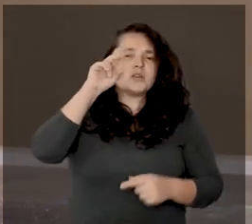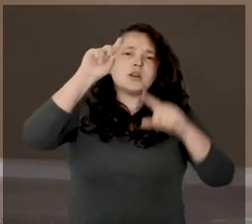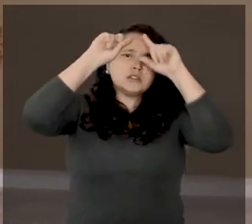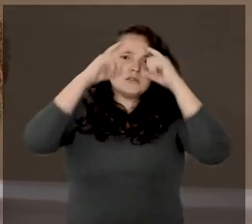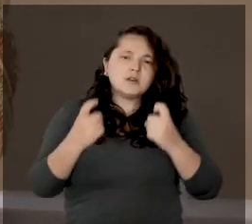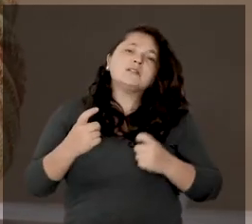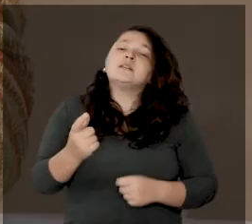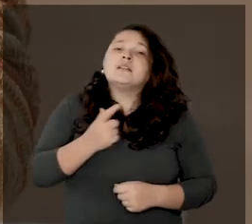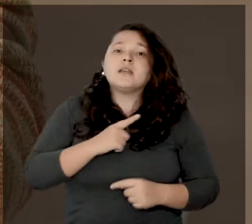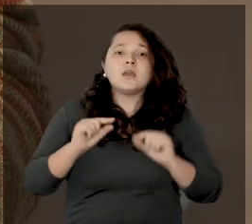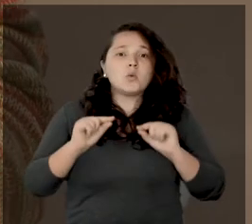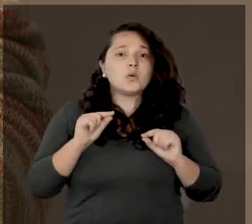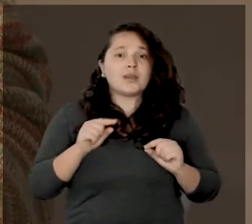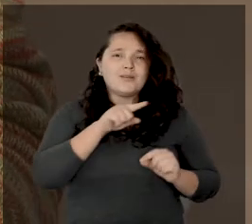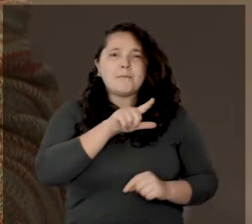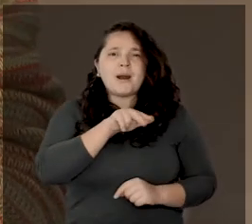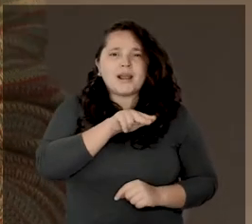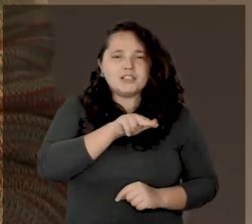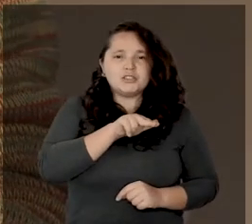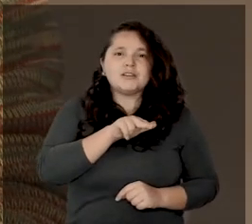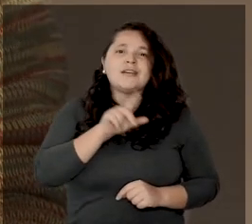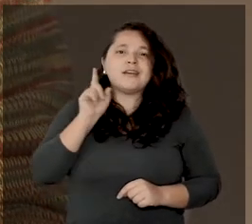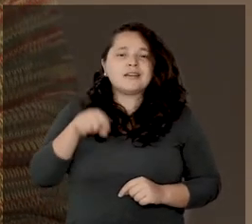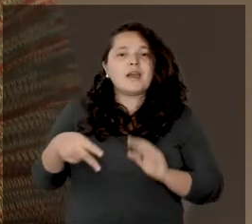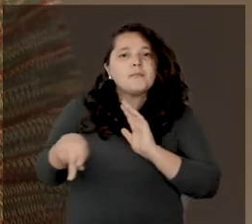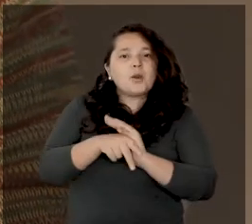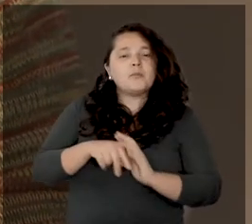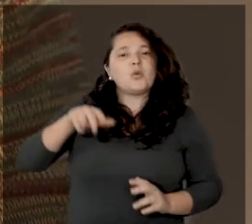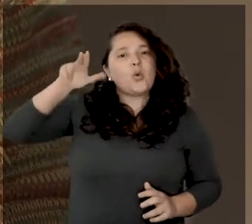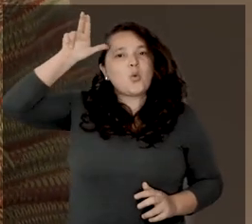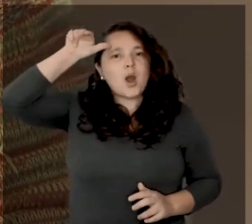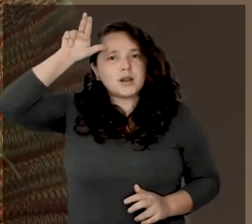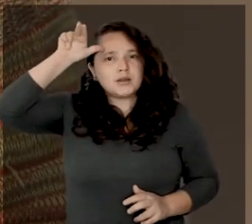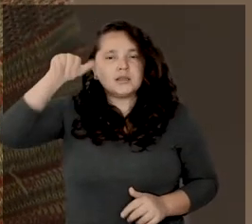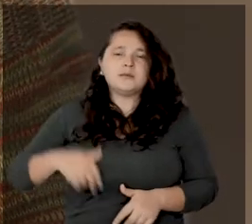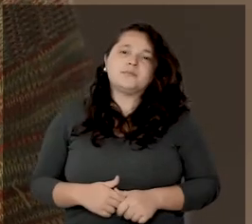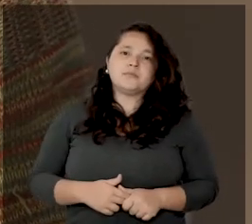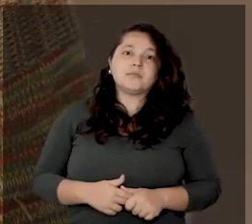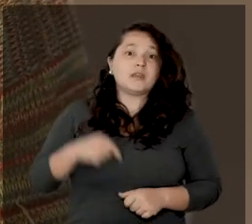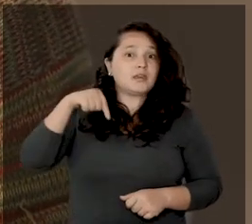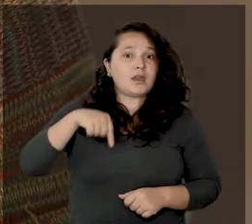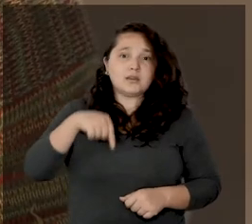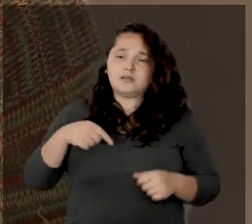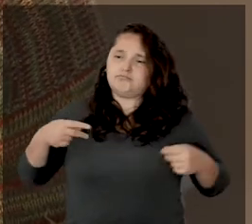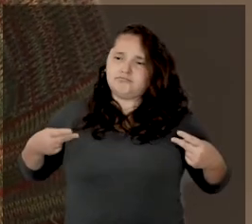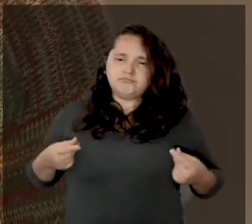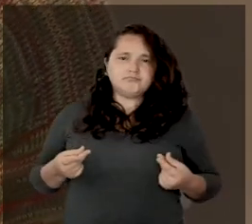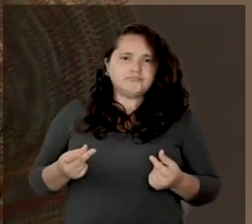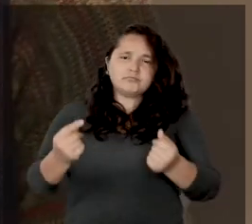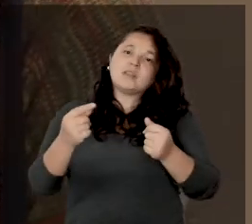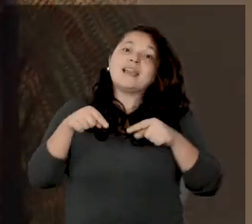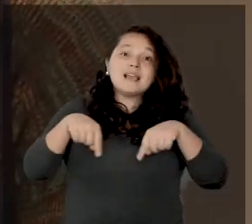são, né, um dos eternos aqui desse lugar, dessa terra, inclusive esse solo que está embaixo